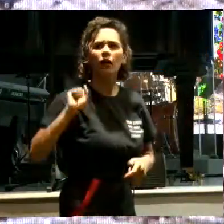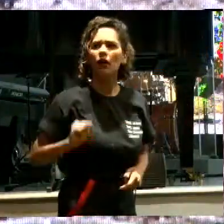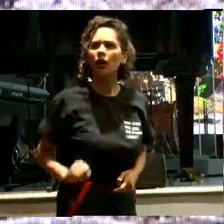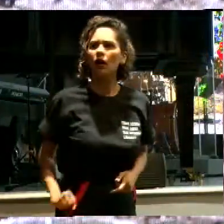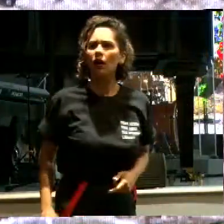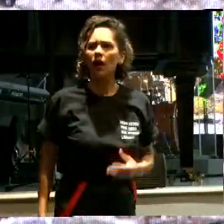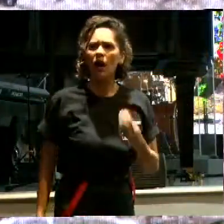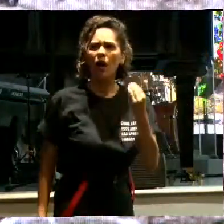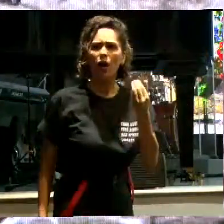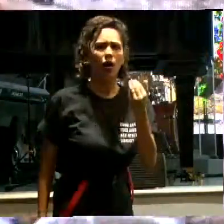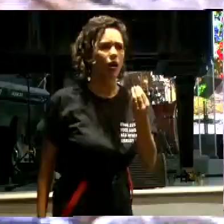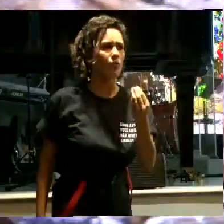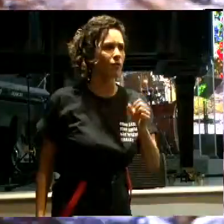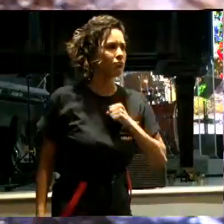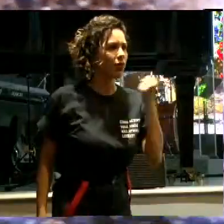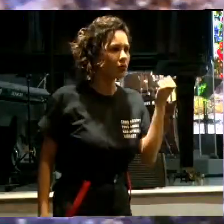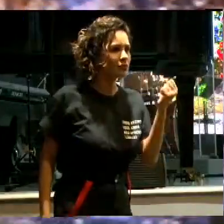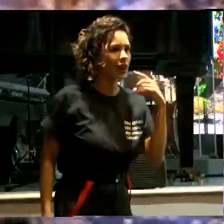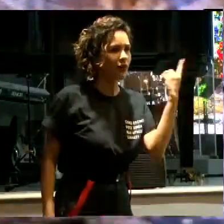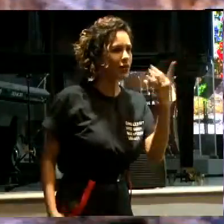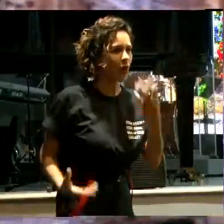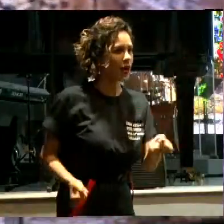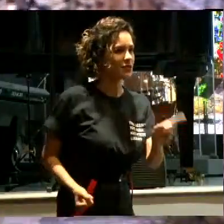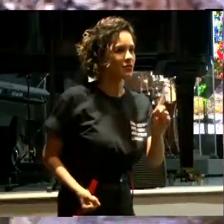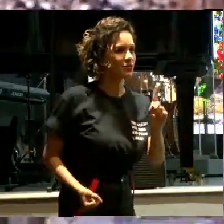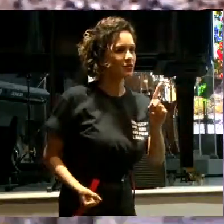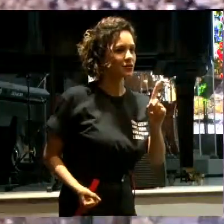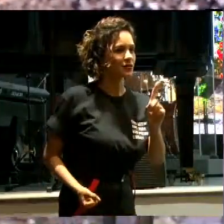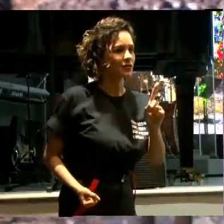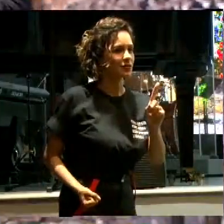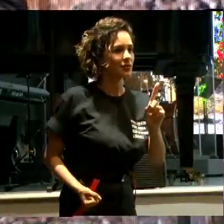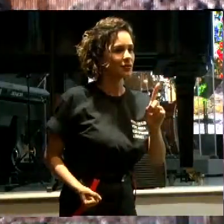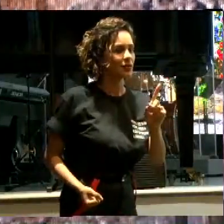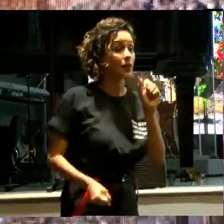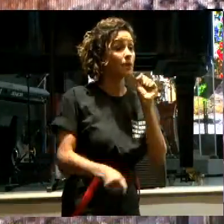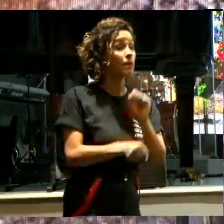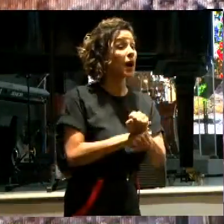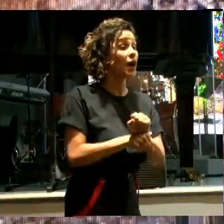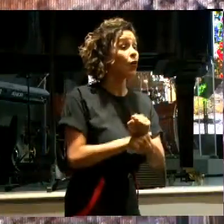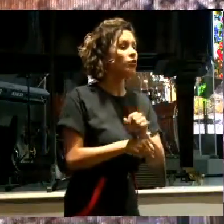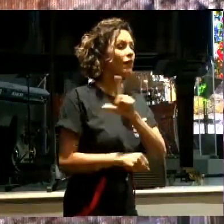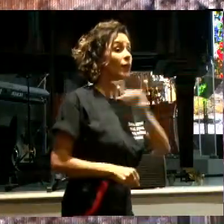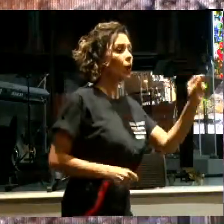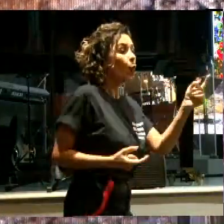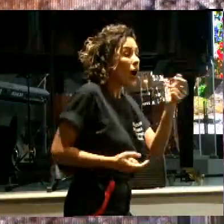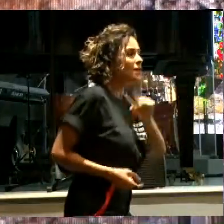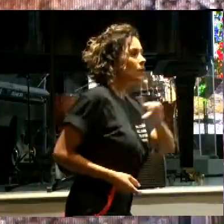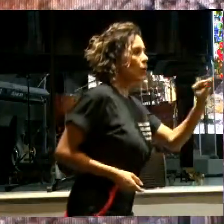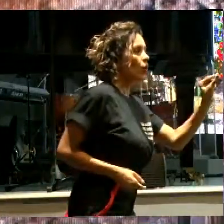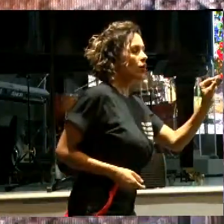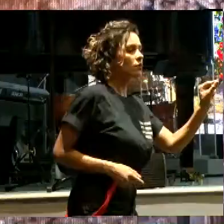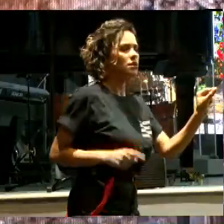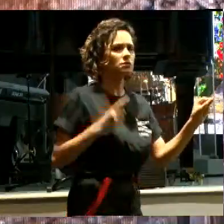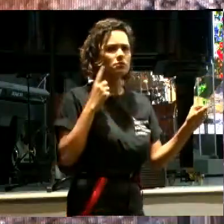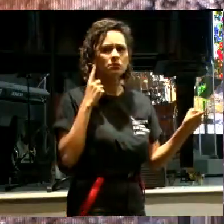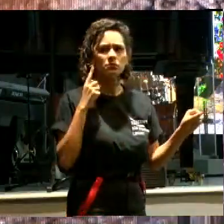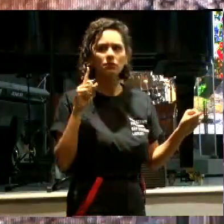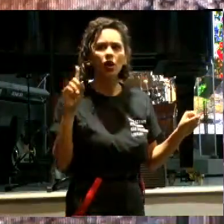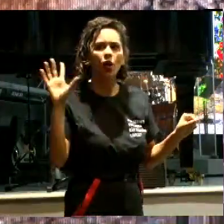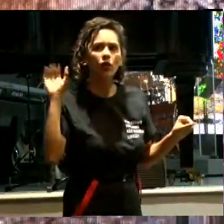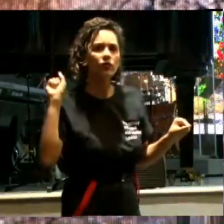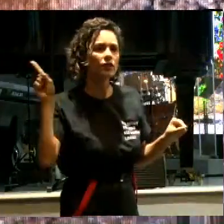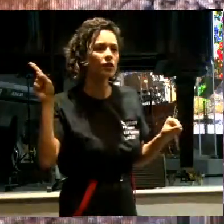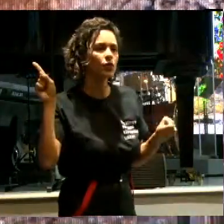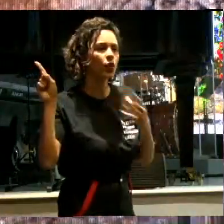Sabe por quê? Porque Davi, ele parou para ouvir aquilo que o rei estava falando. Porque